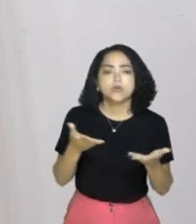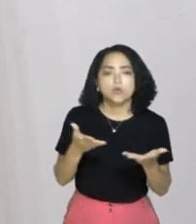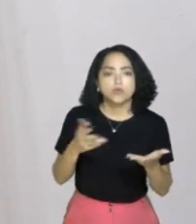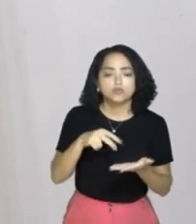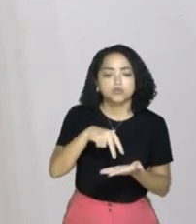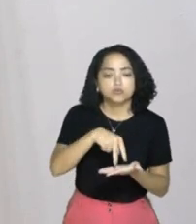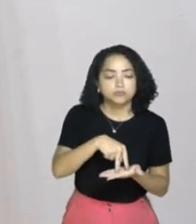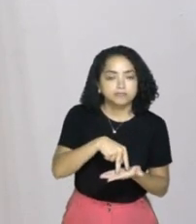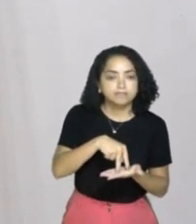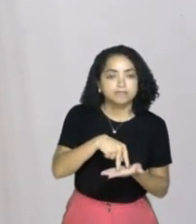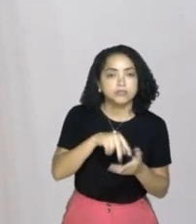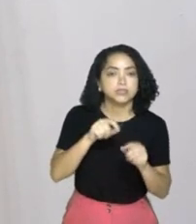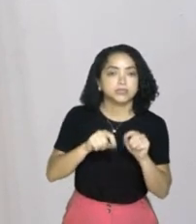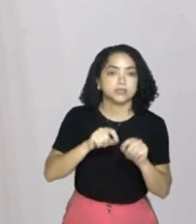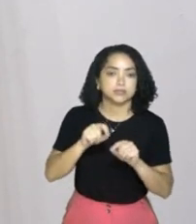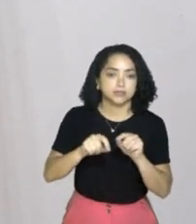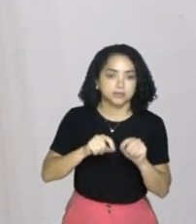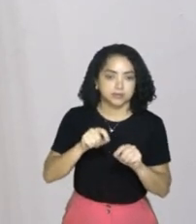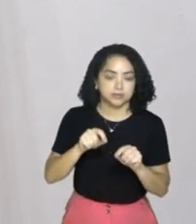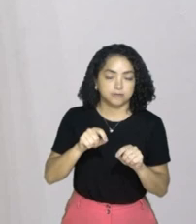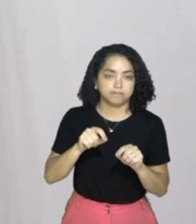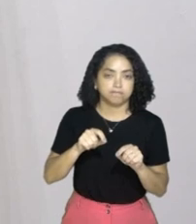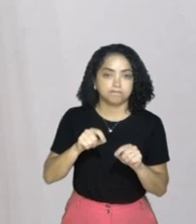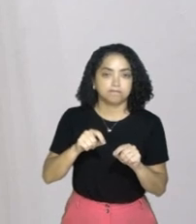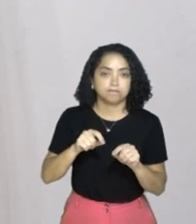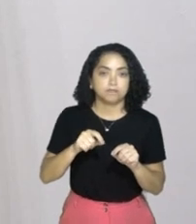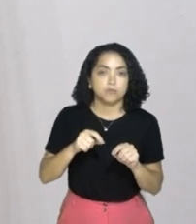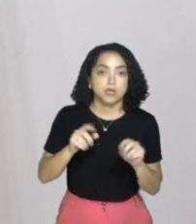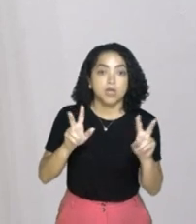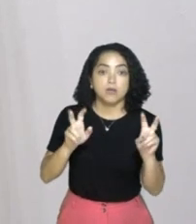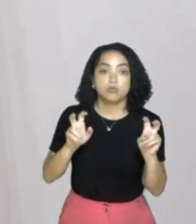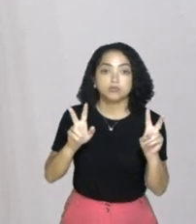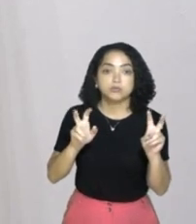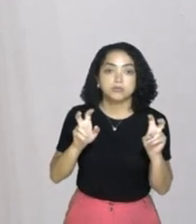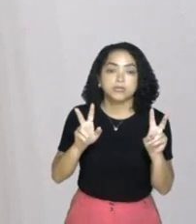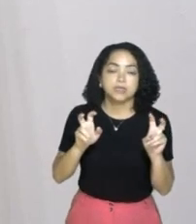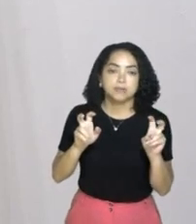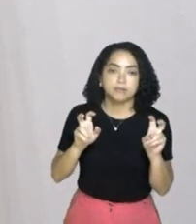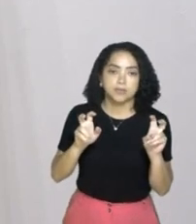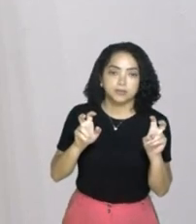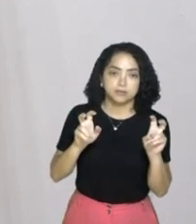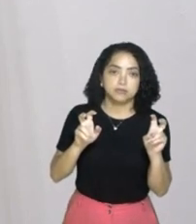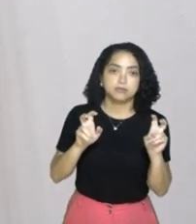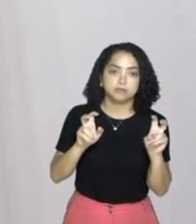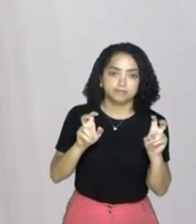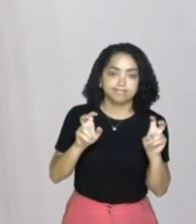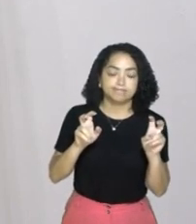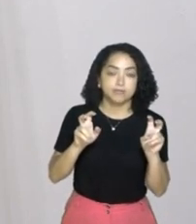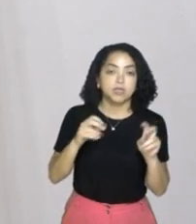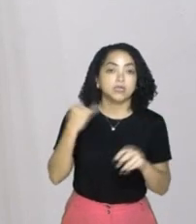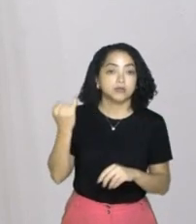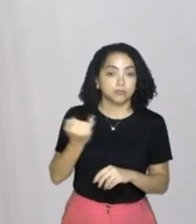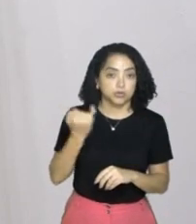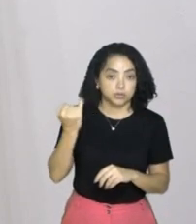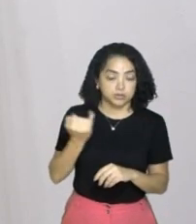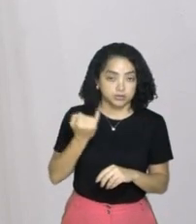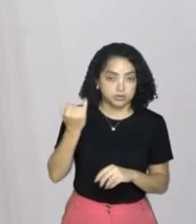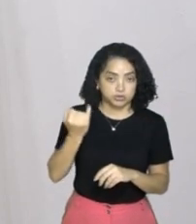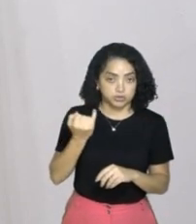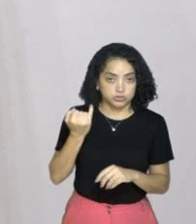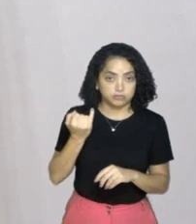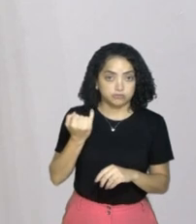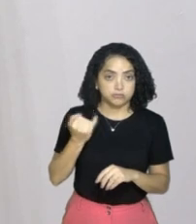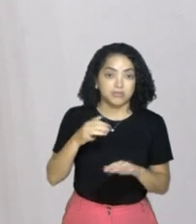essa essa Tribuna nessa tarde é um assunto de muita relevância mas